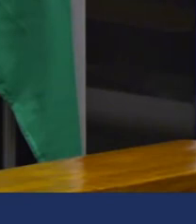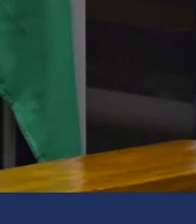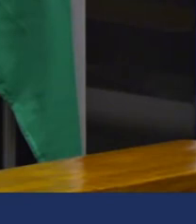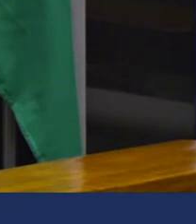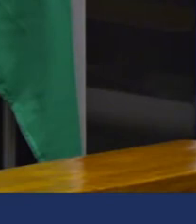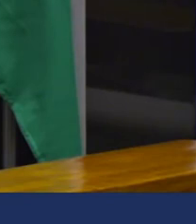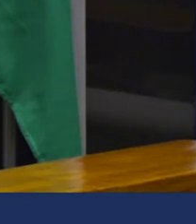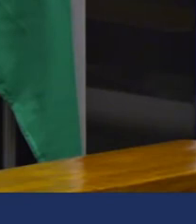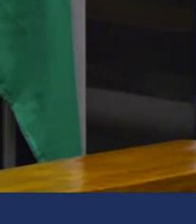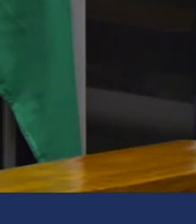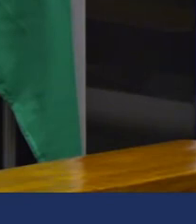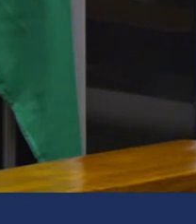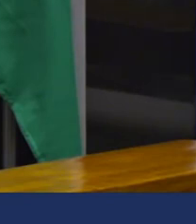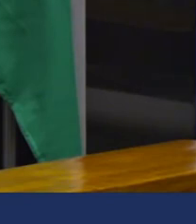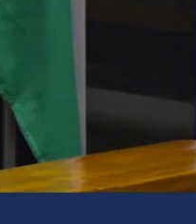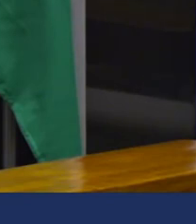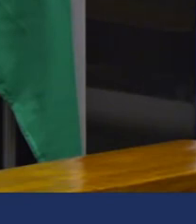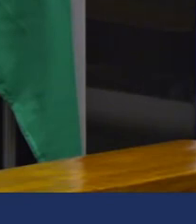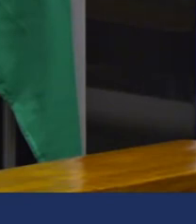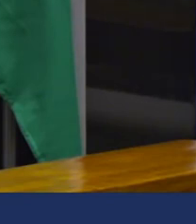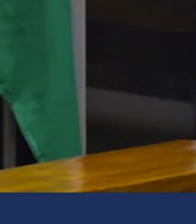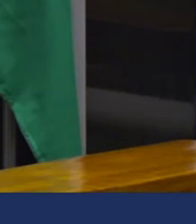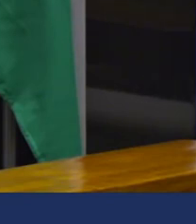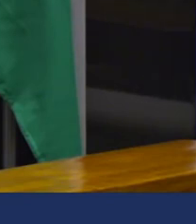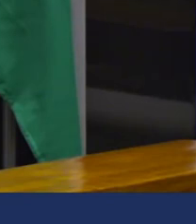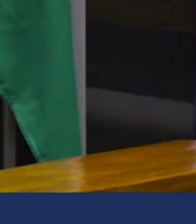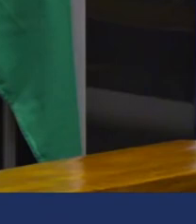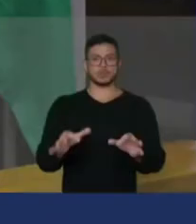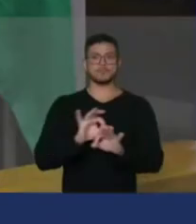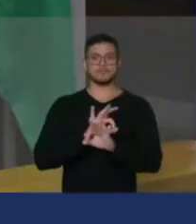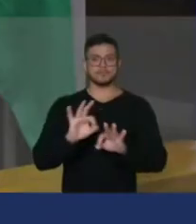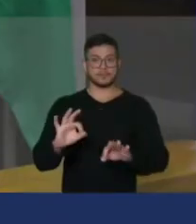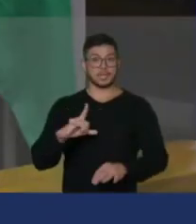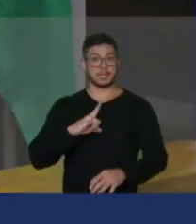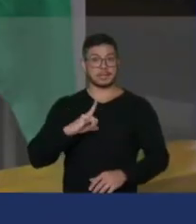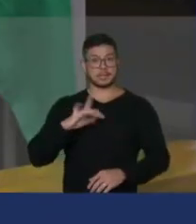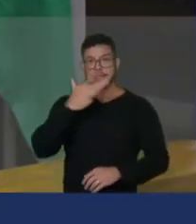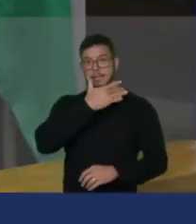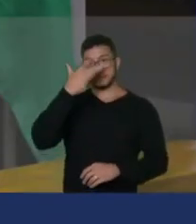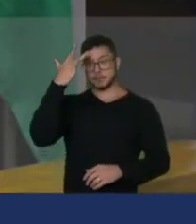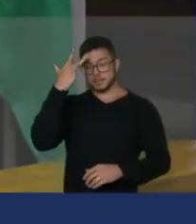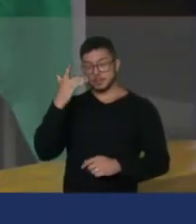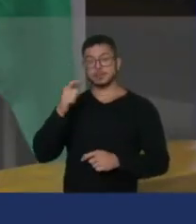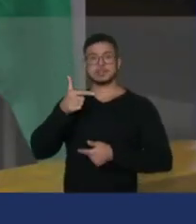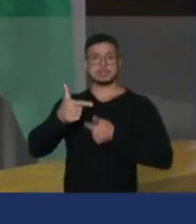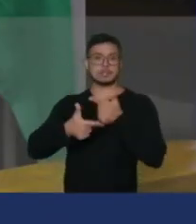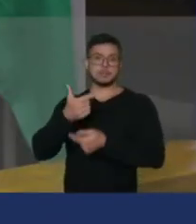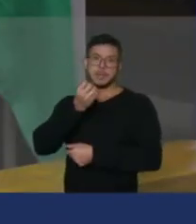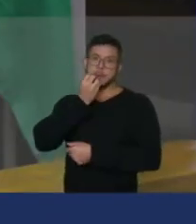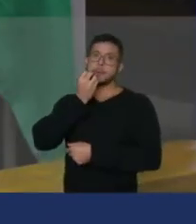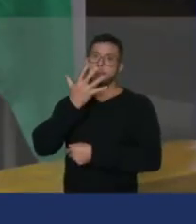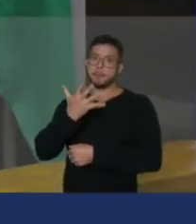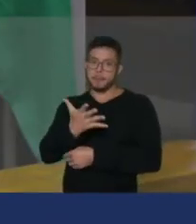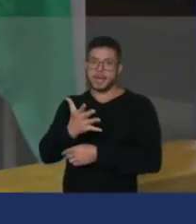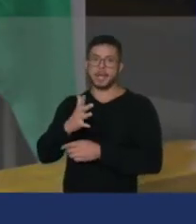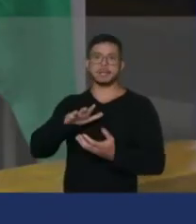e existem muitas pessoas fazendo um trabalho sério, responsável e sustentável. E é assim que tem que ser o nosso objetivo. O